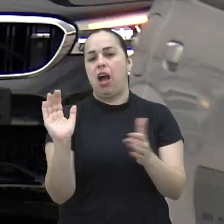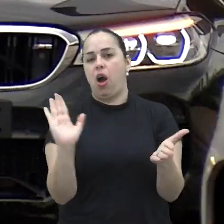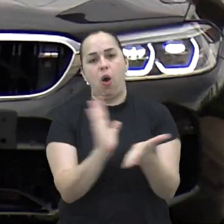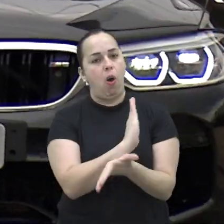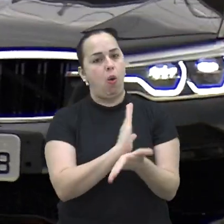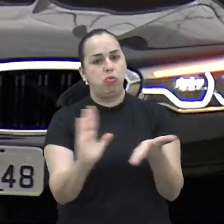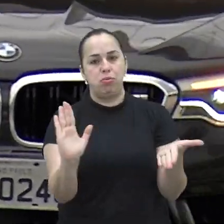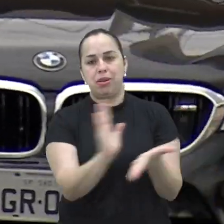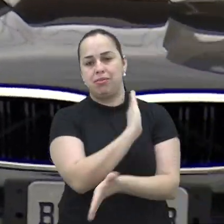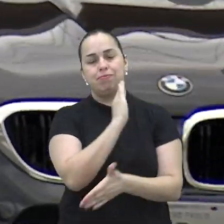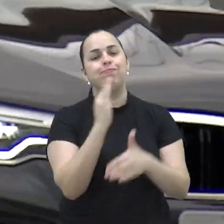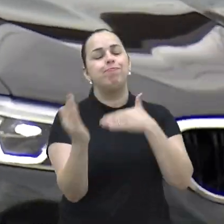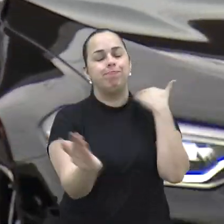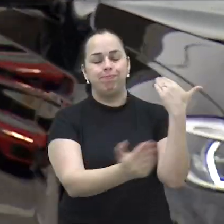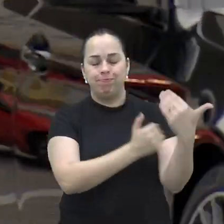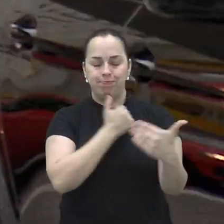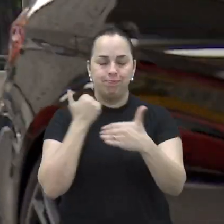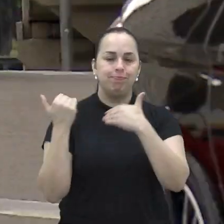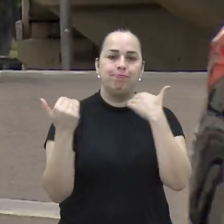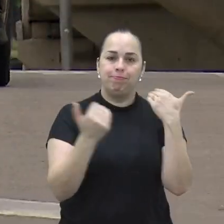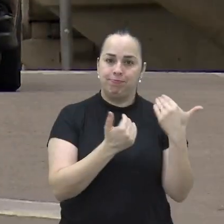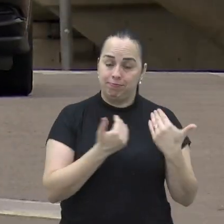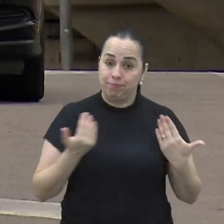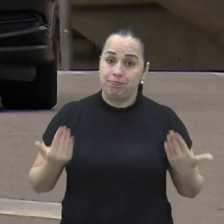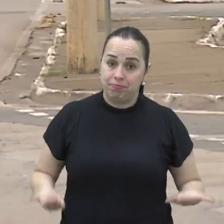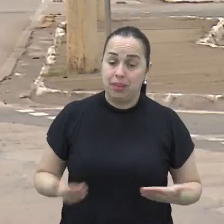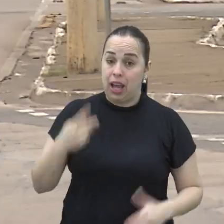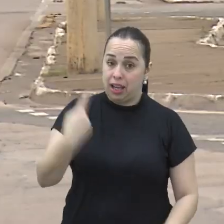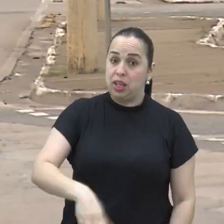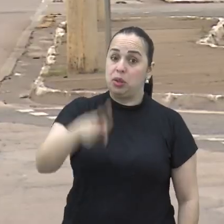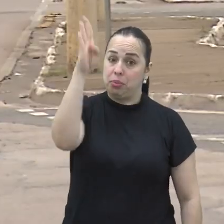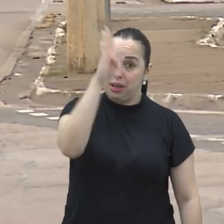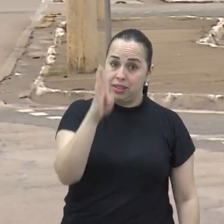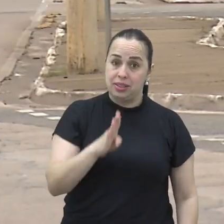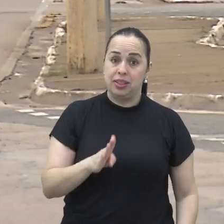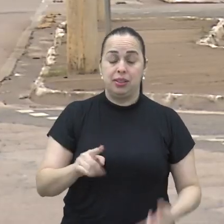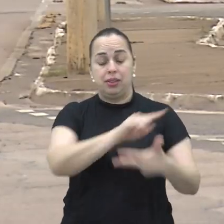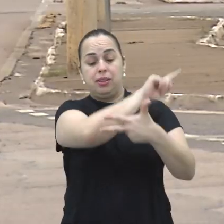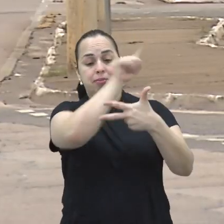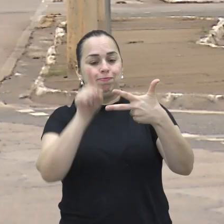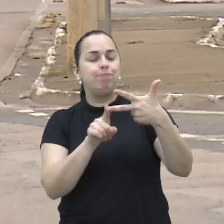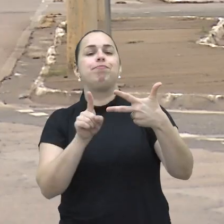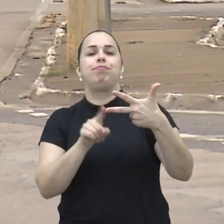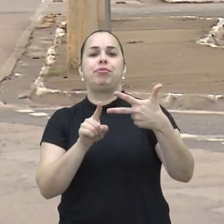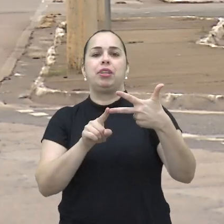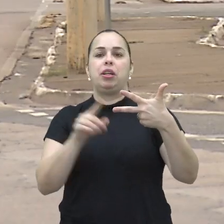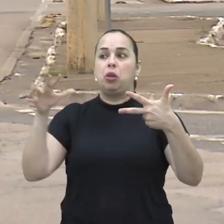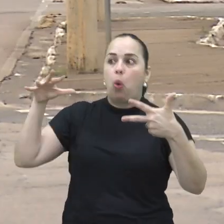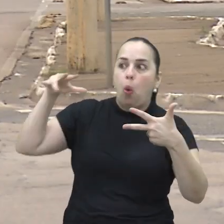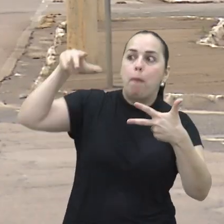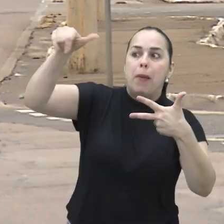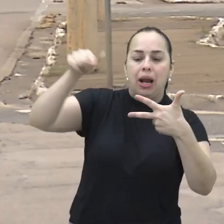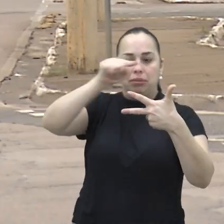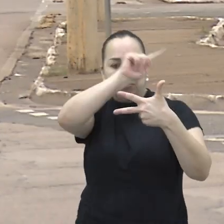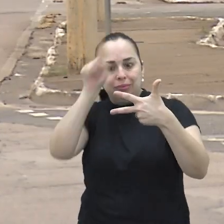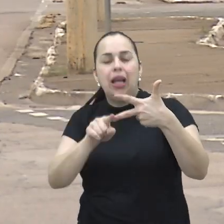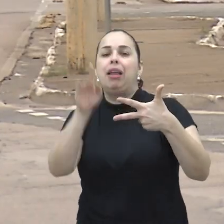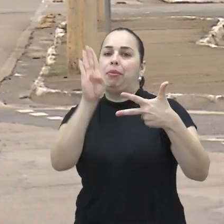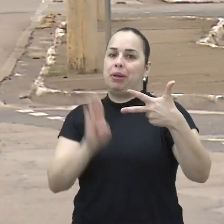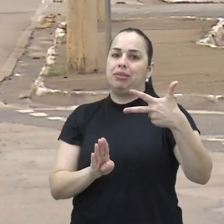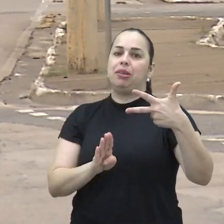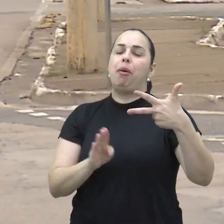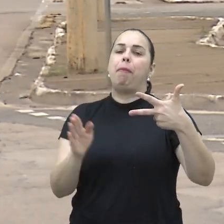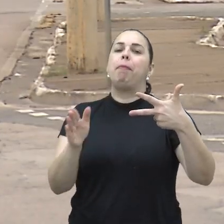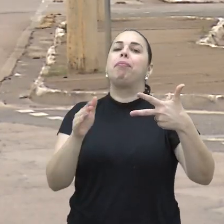Muitas delas não sobrevivem aos acidentes de trânsito. O Brasil ocupa o 3º lugar no ranking de países com